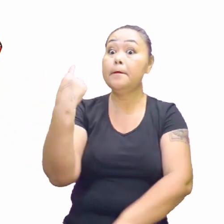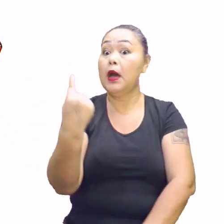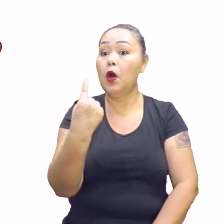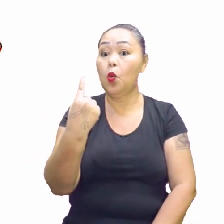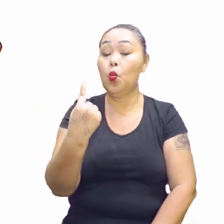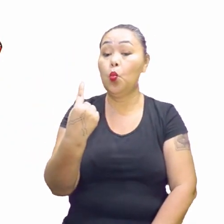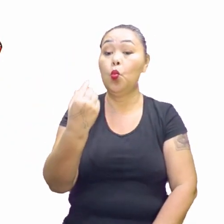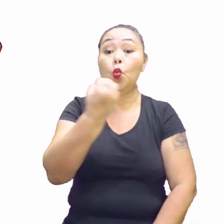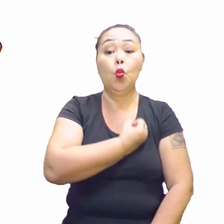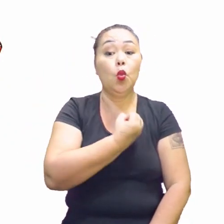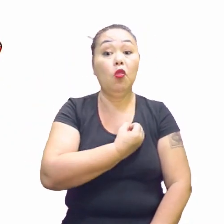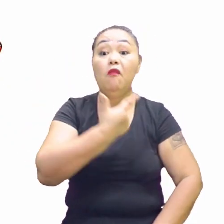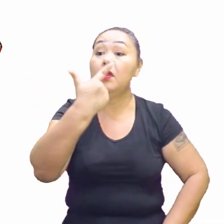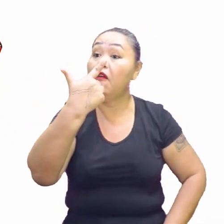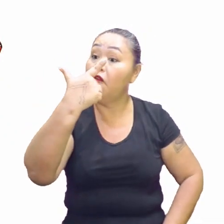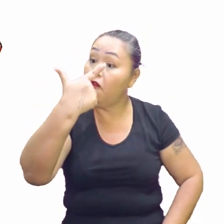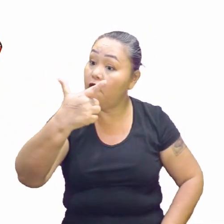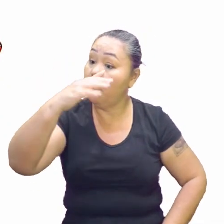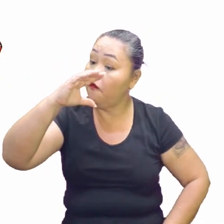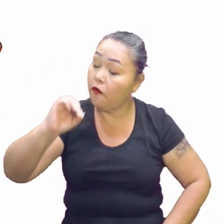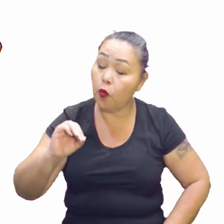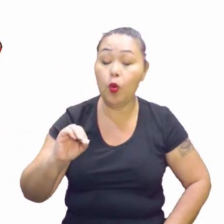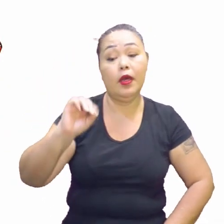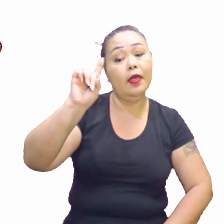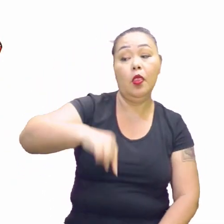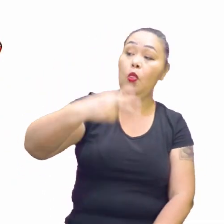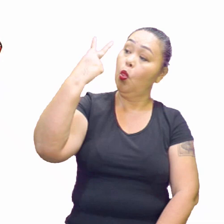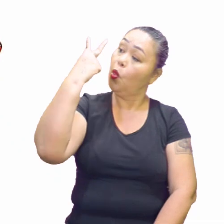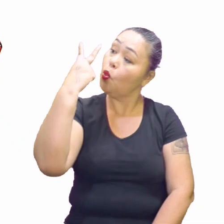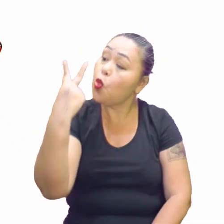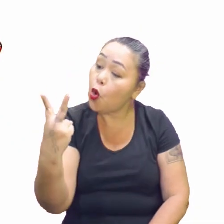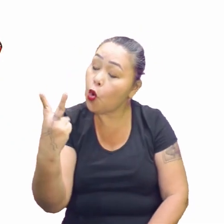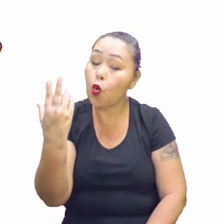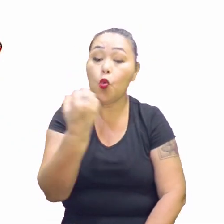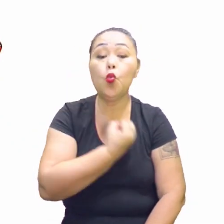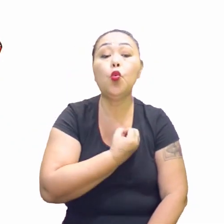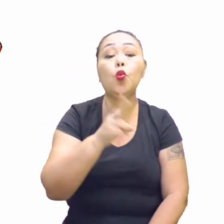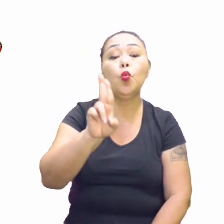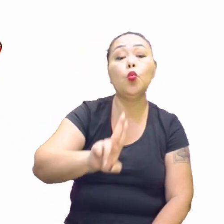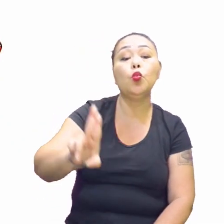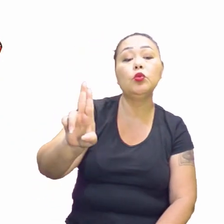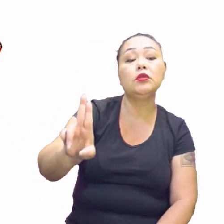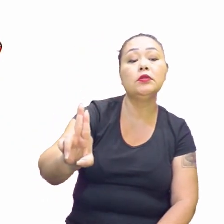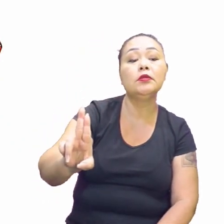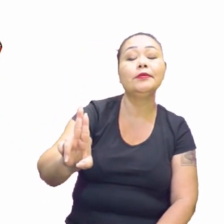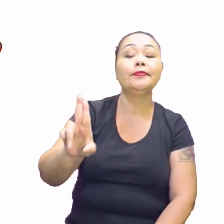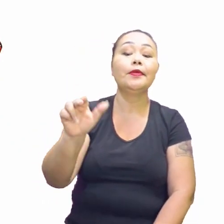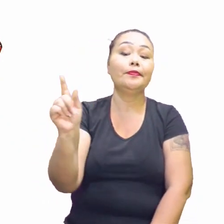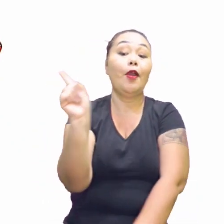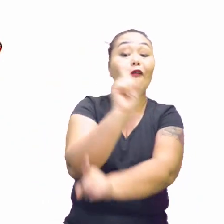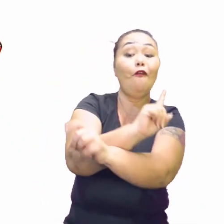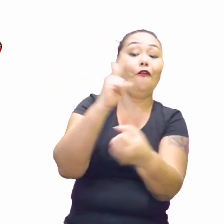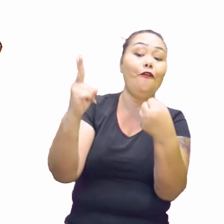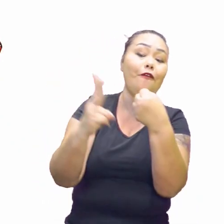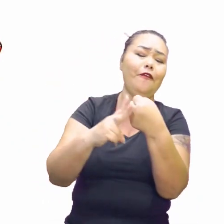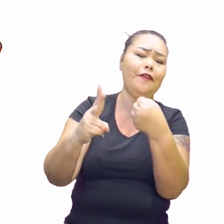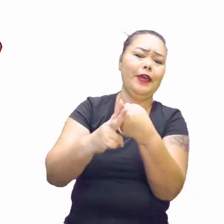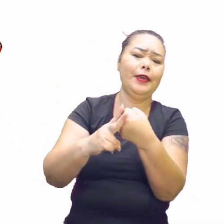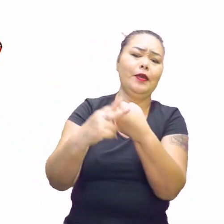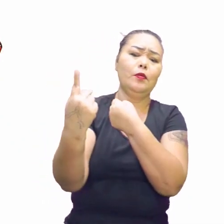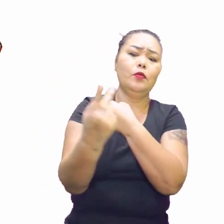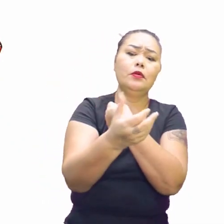ó. O numeral 20, 2, mas só que foi usado o quê? No singular. Isso